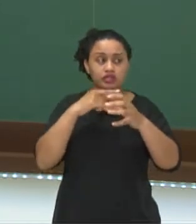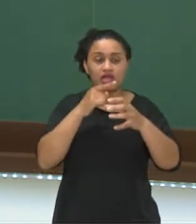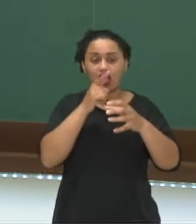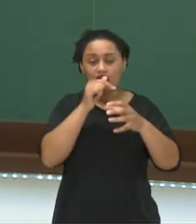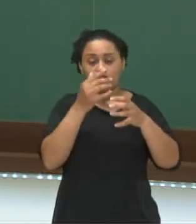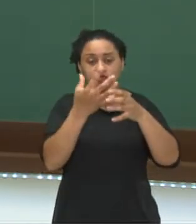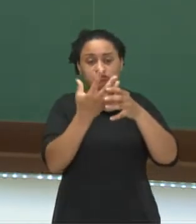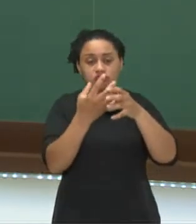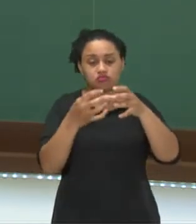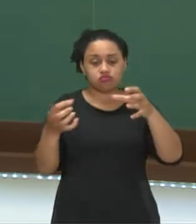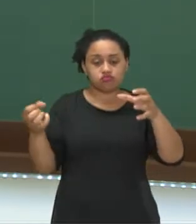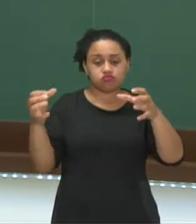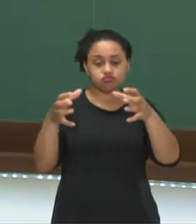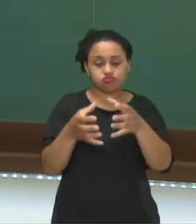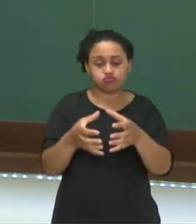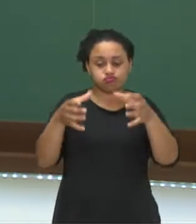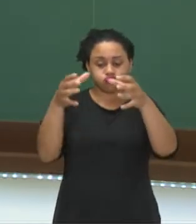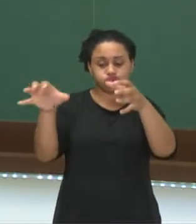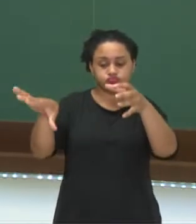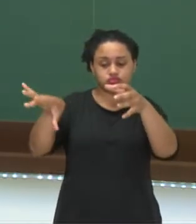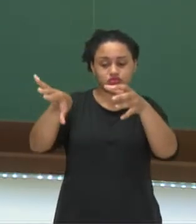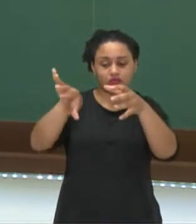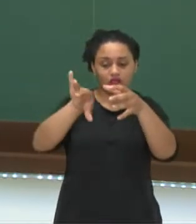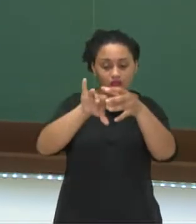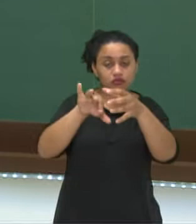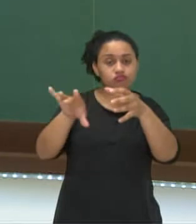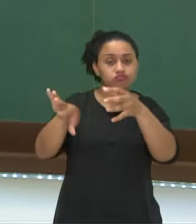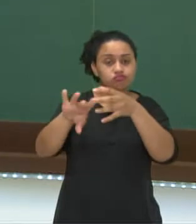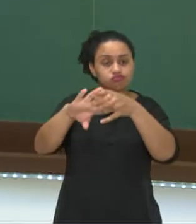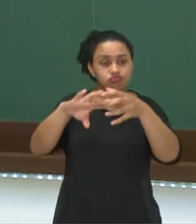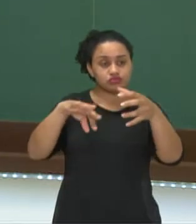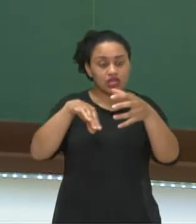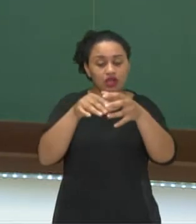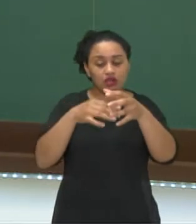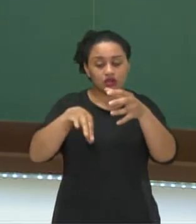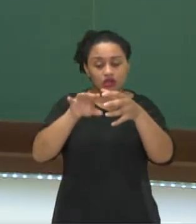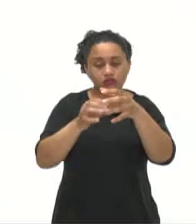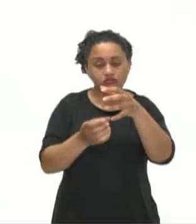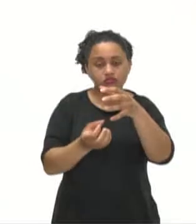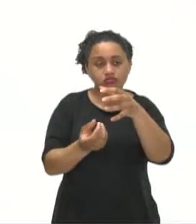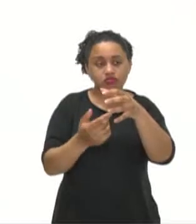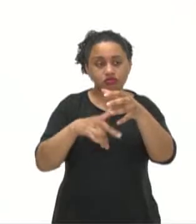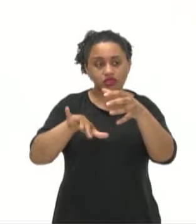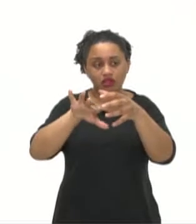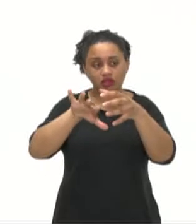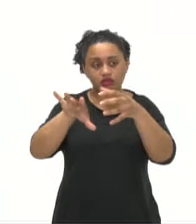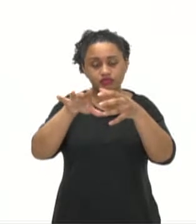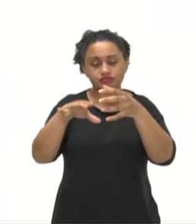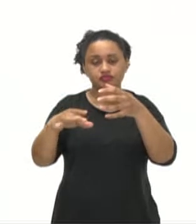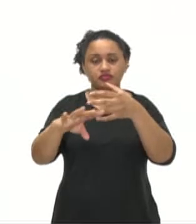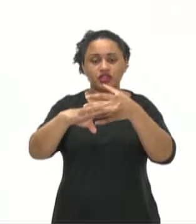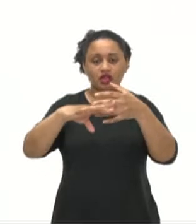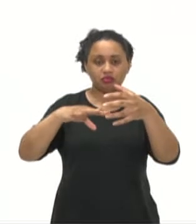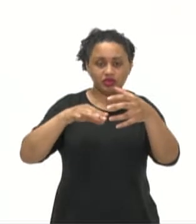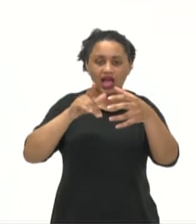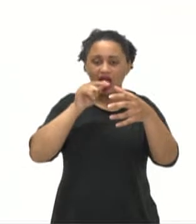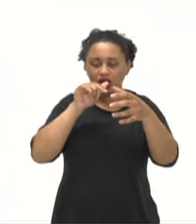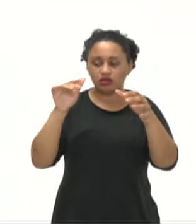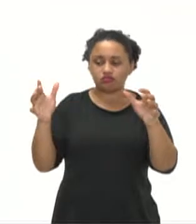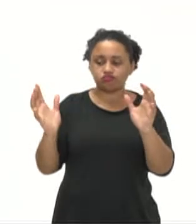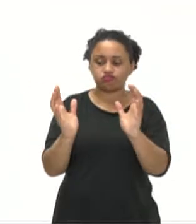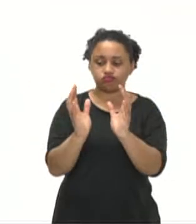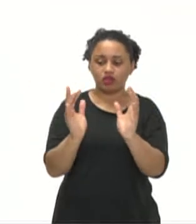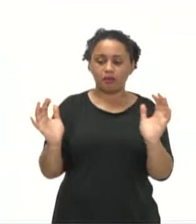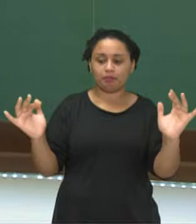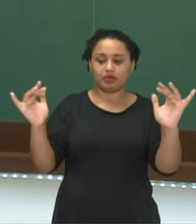penetra, percorre por dentro da estrutura da esponja, chamada de átrio ou espongiocele, e